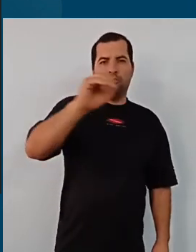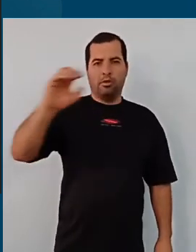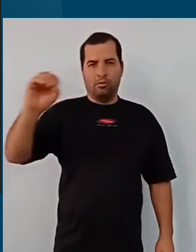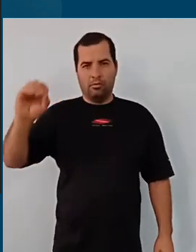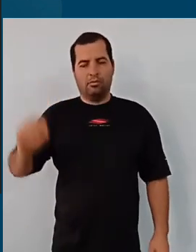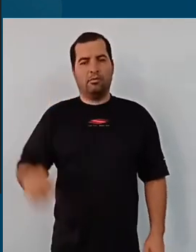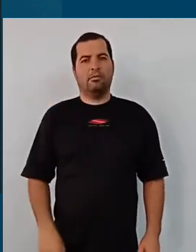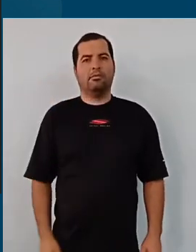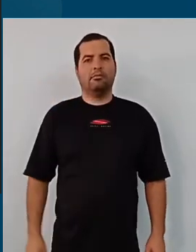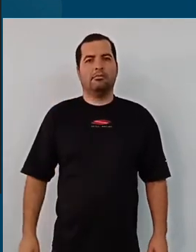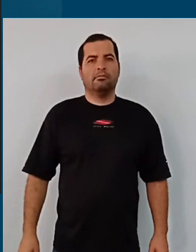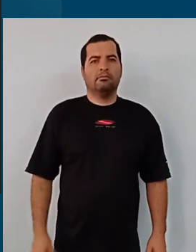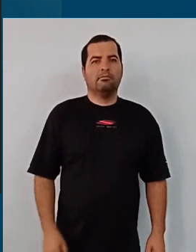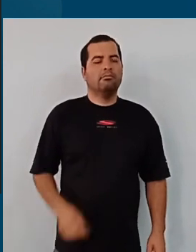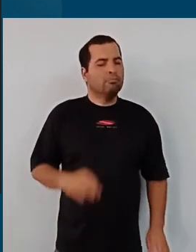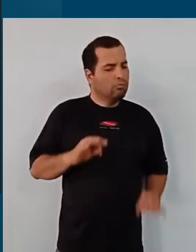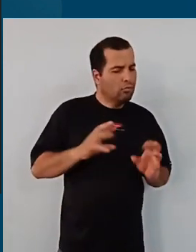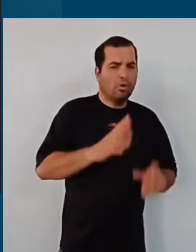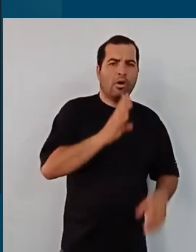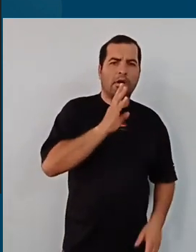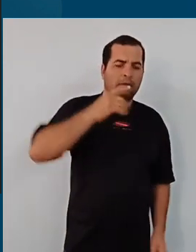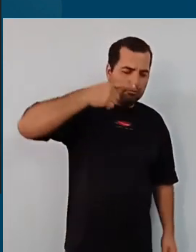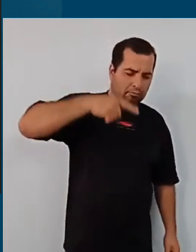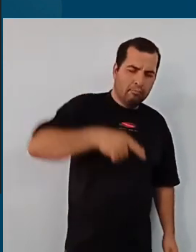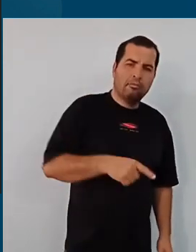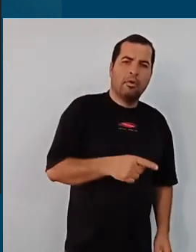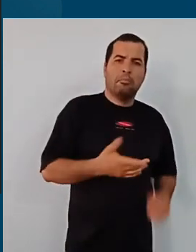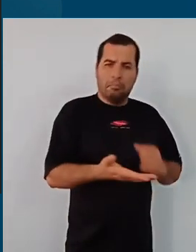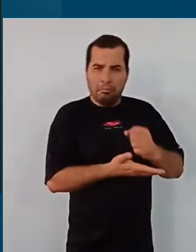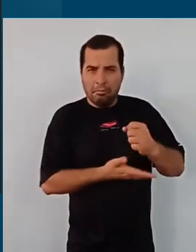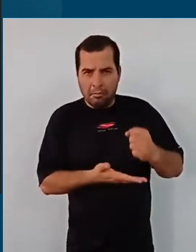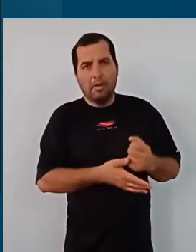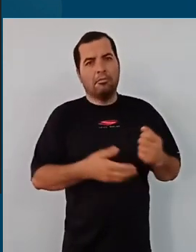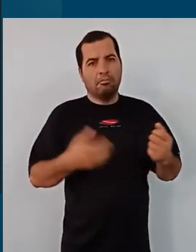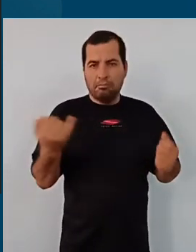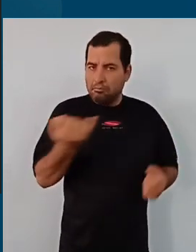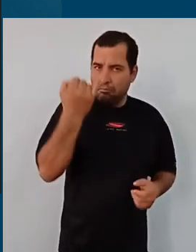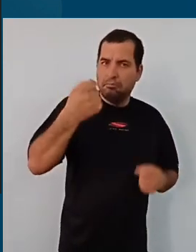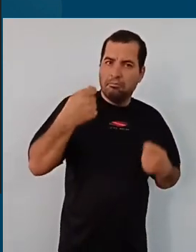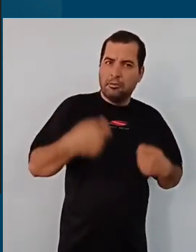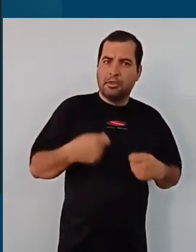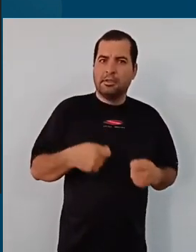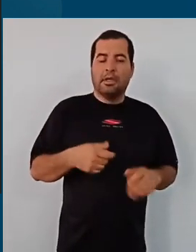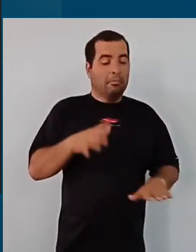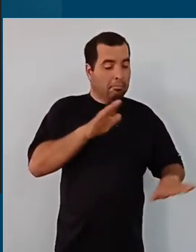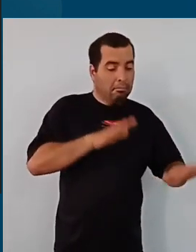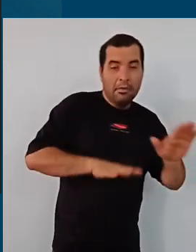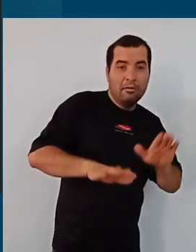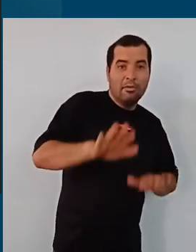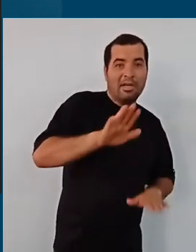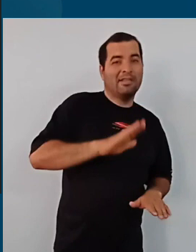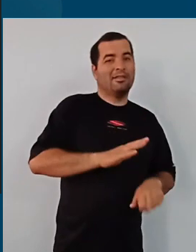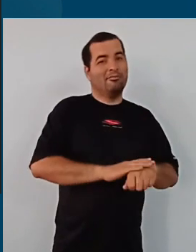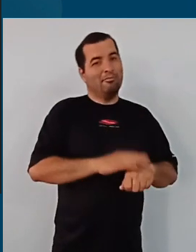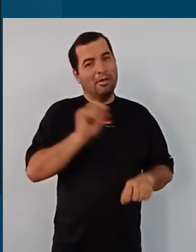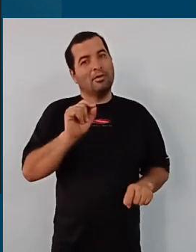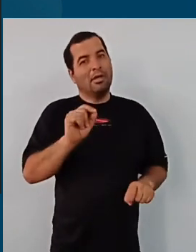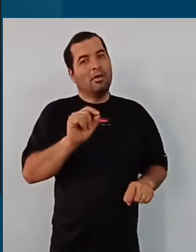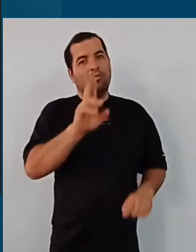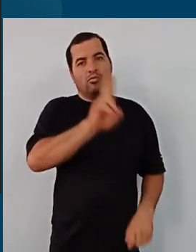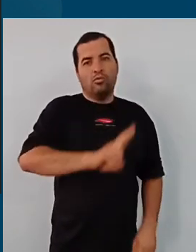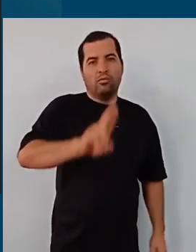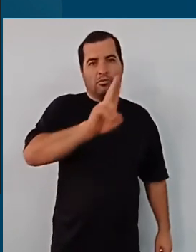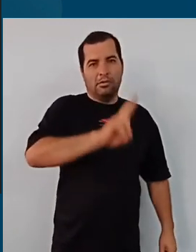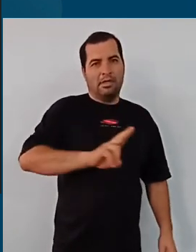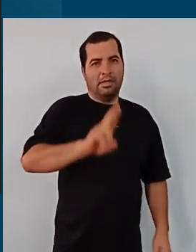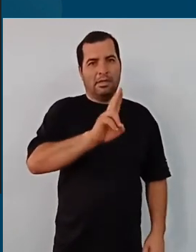dizia que é óbvio que tinha que aprender os conhecimentos básicos, culturalmente validados, mas, ao mesmo tempo, havia essa preparação para